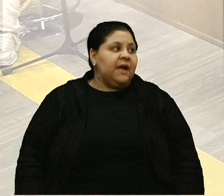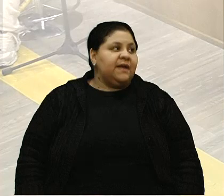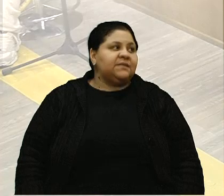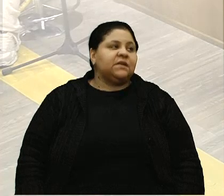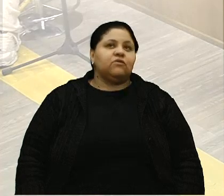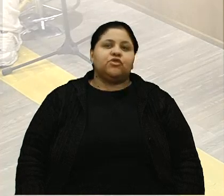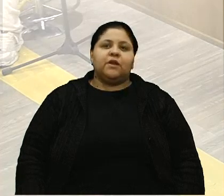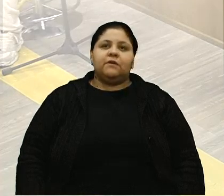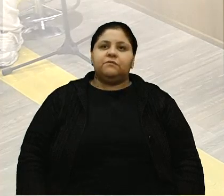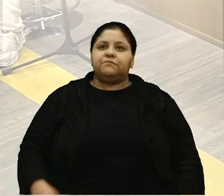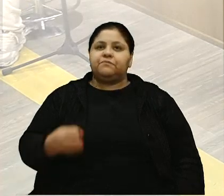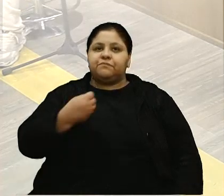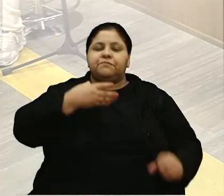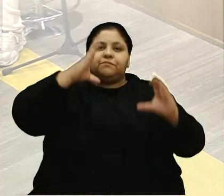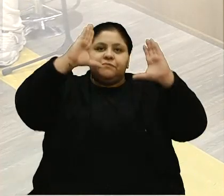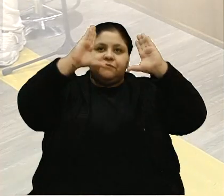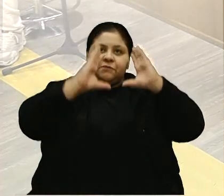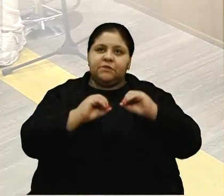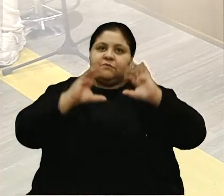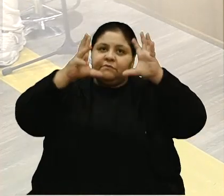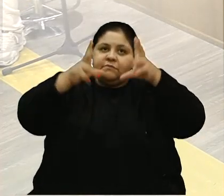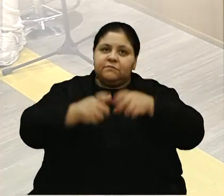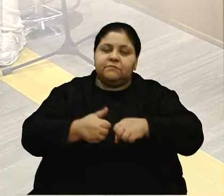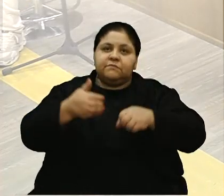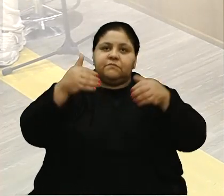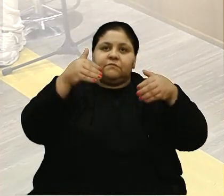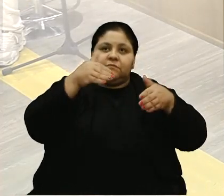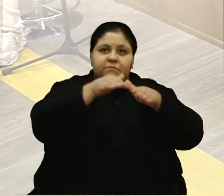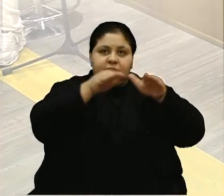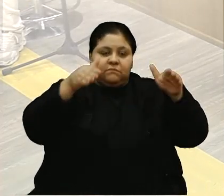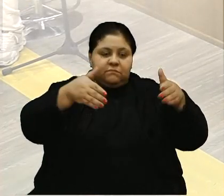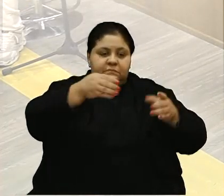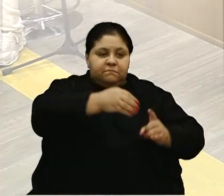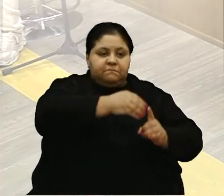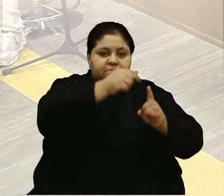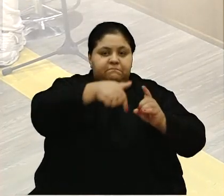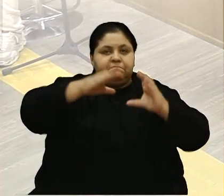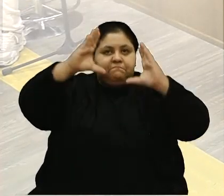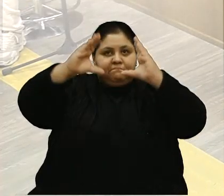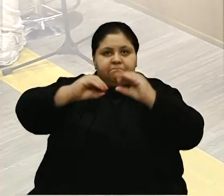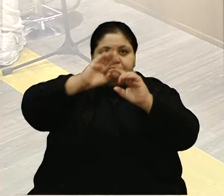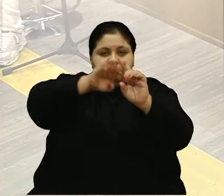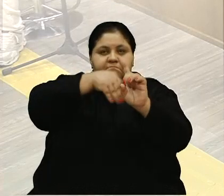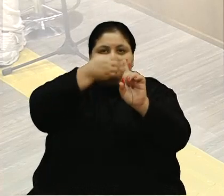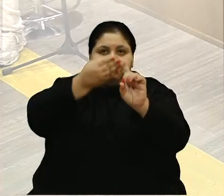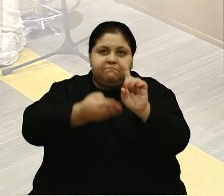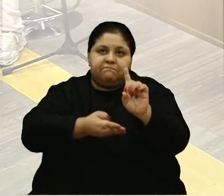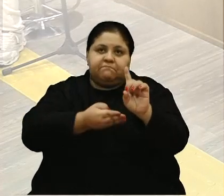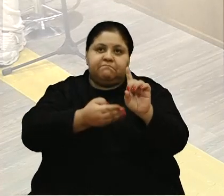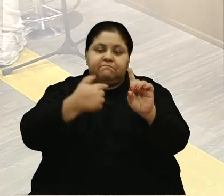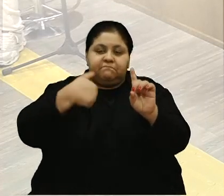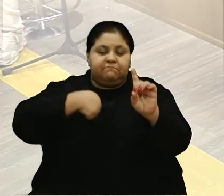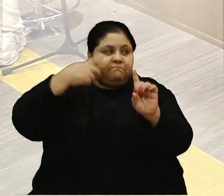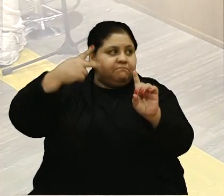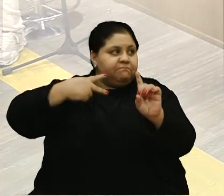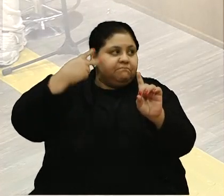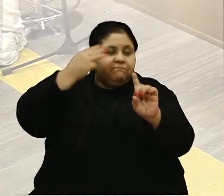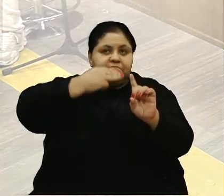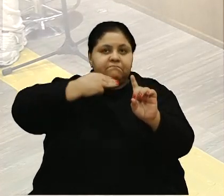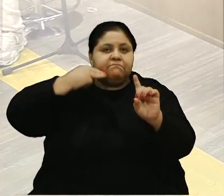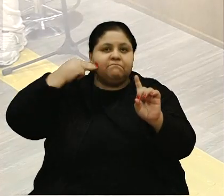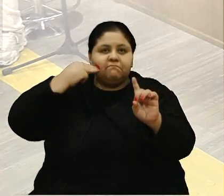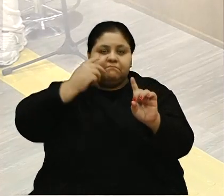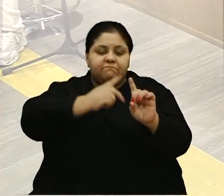Muito bem, muito boa noite a todos. Compõe a mesa principal dessa noite de homenagem essa vereadora Marisol